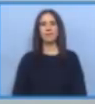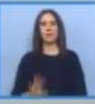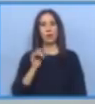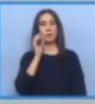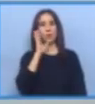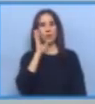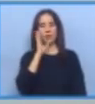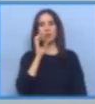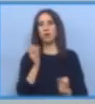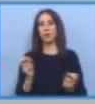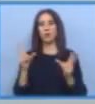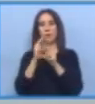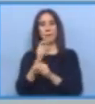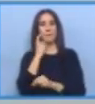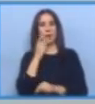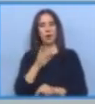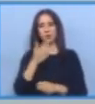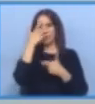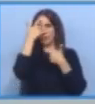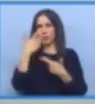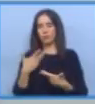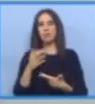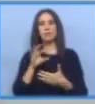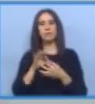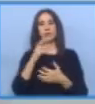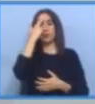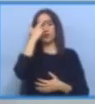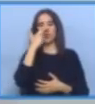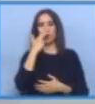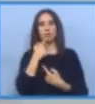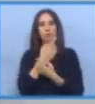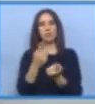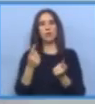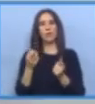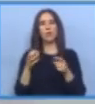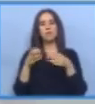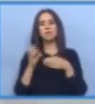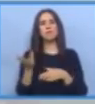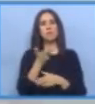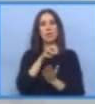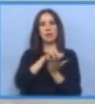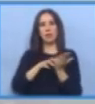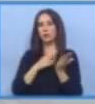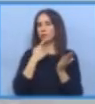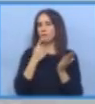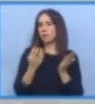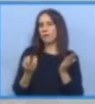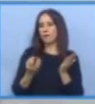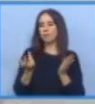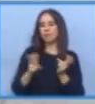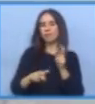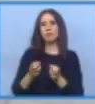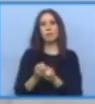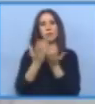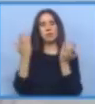Olá, muito boa tarde. A novidade da Páscoa surpreendeu a história, como ficou documentado por um conjunto de textos que relatam as aparições